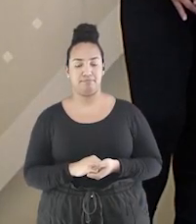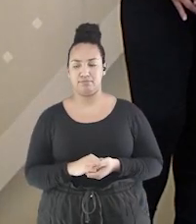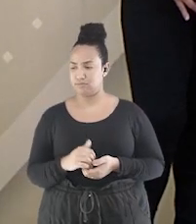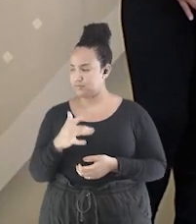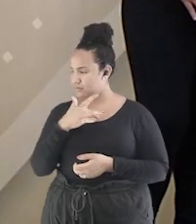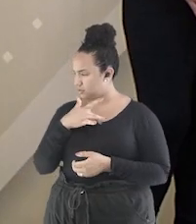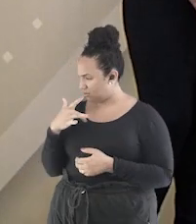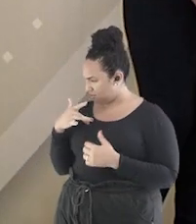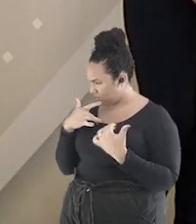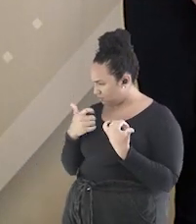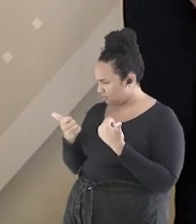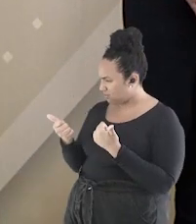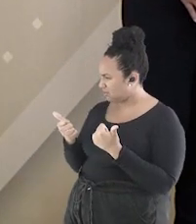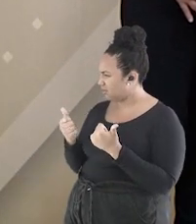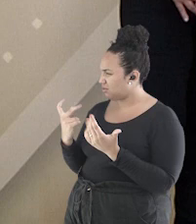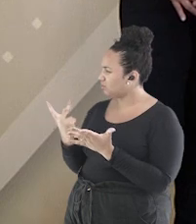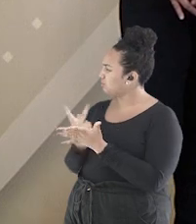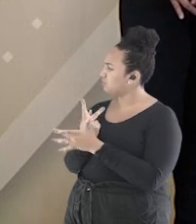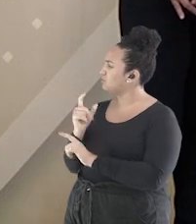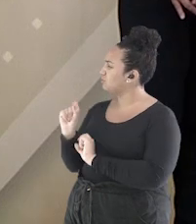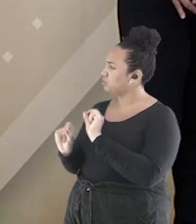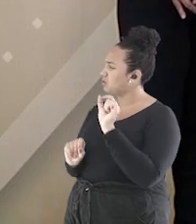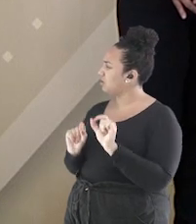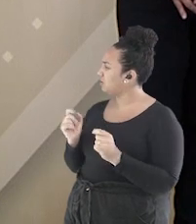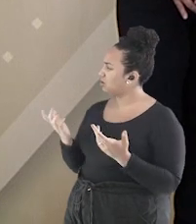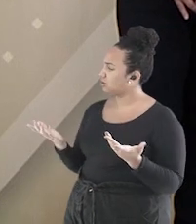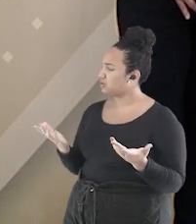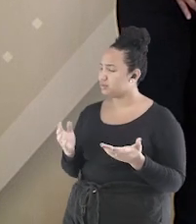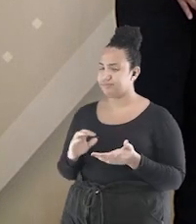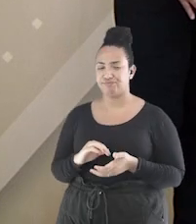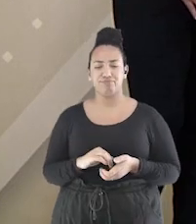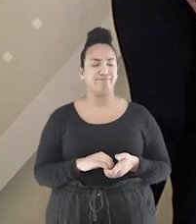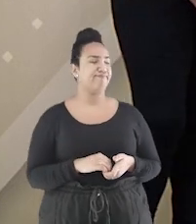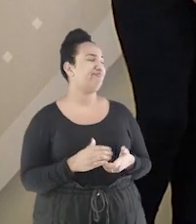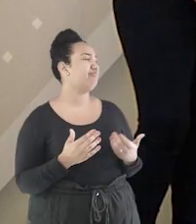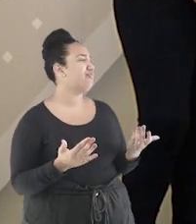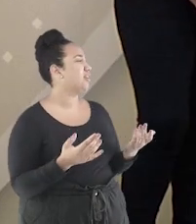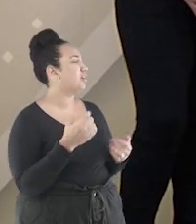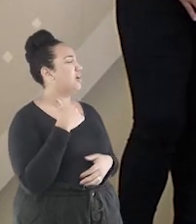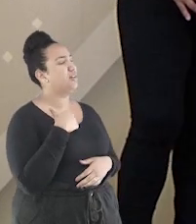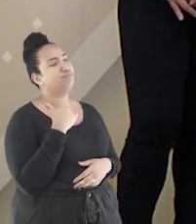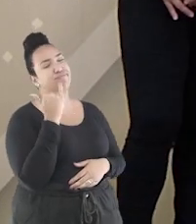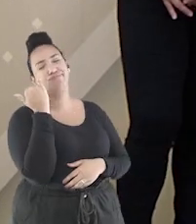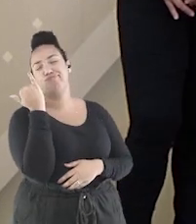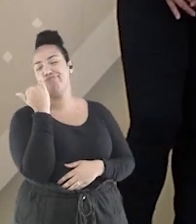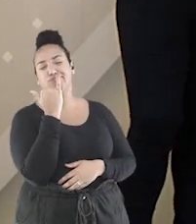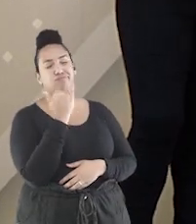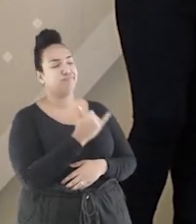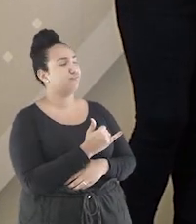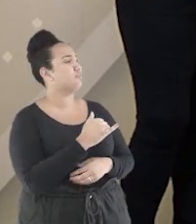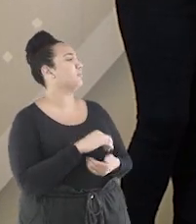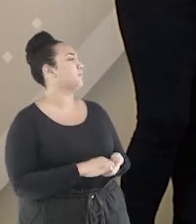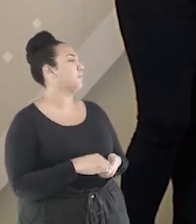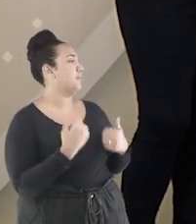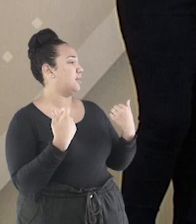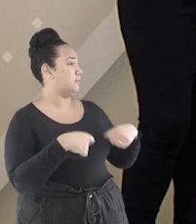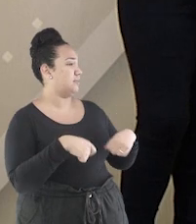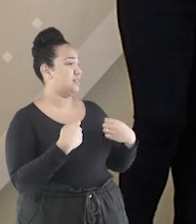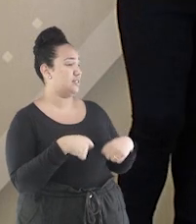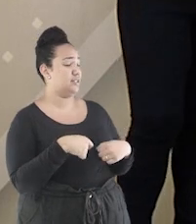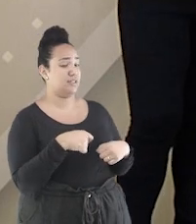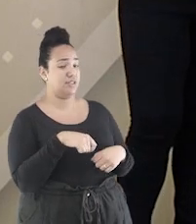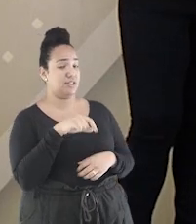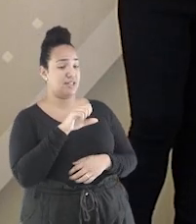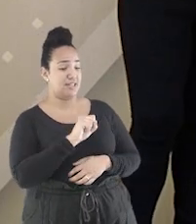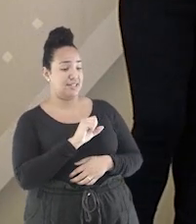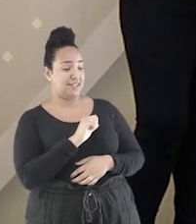Neidiana, tá tudo bem com você? O que aconteceu? Ai, Matheus, você nem sabe, nem te conto. Tive que engolir um